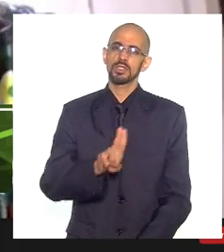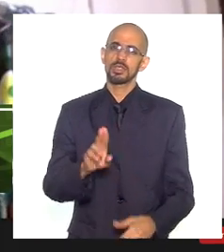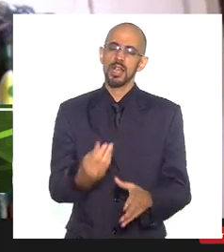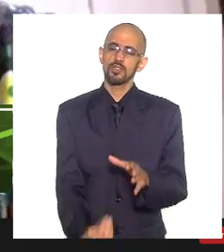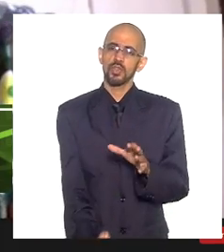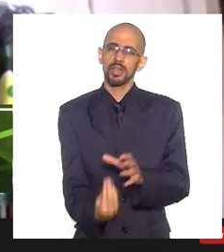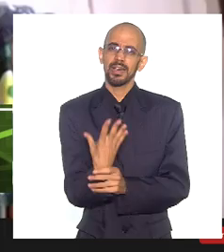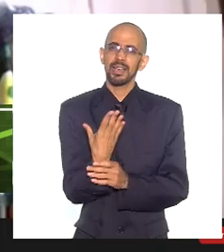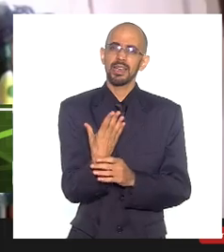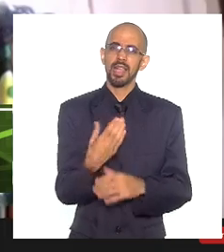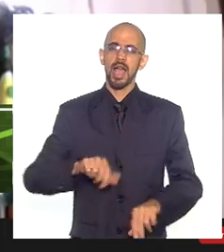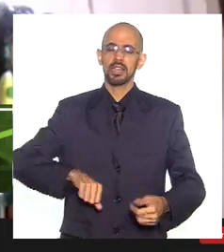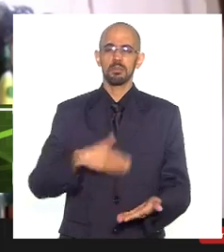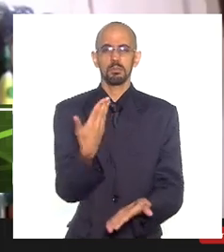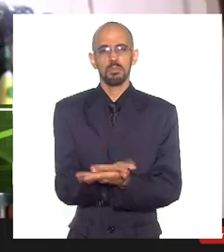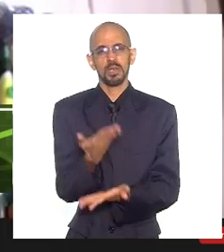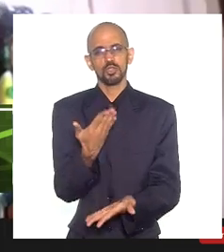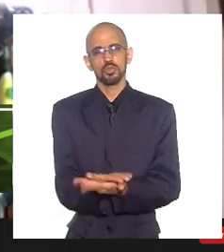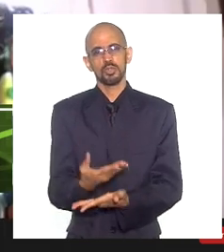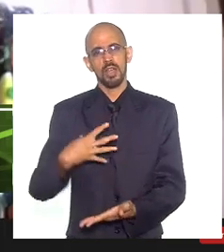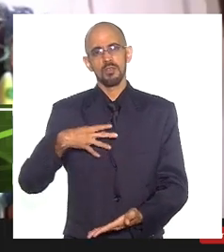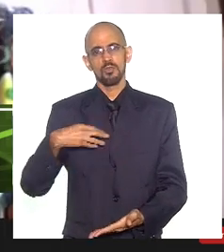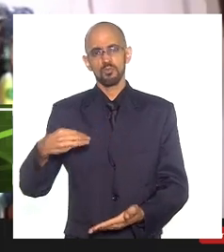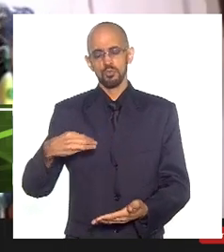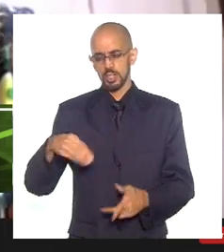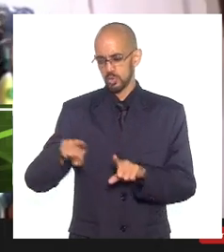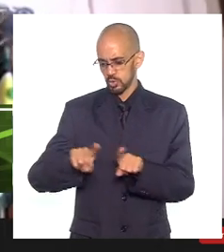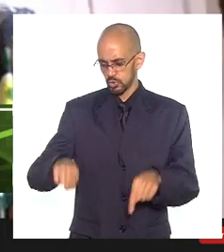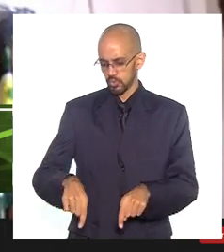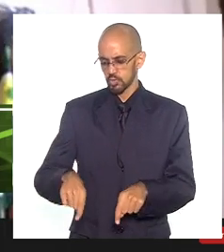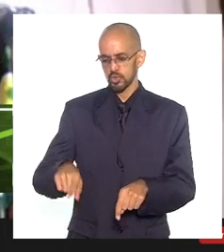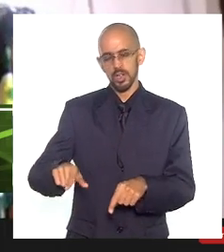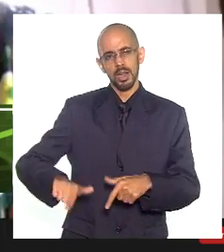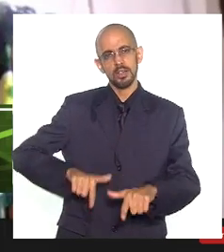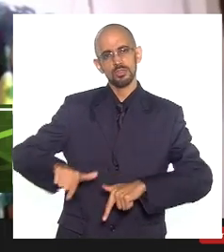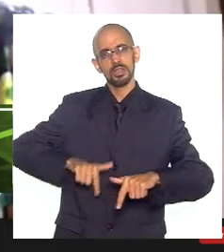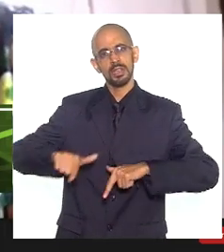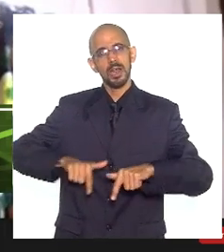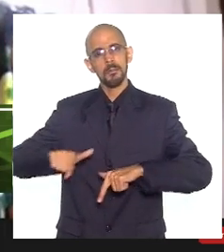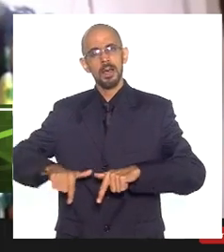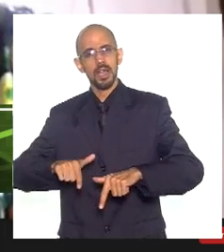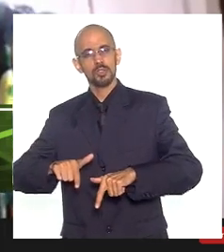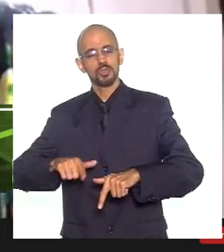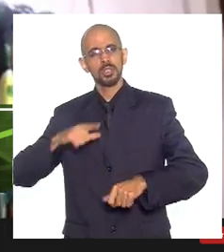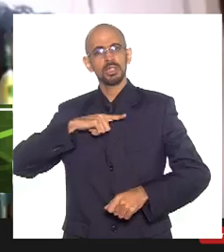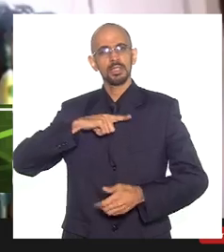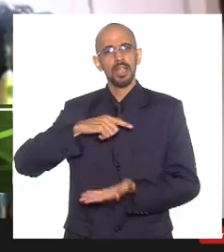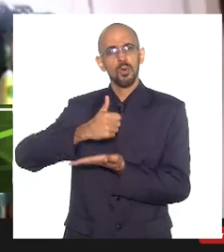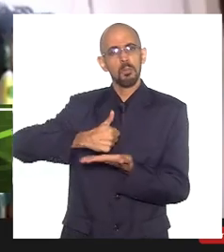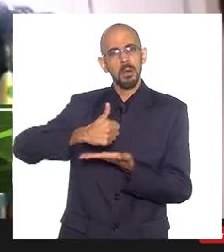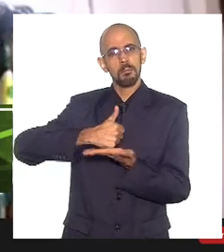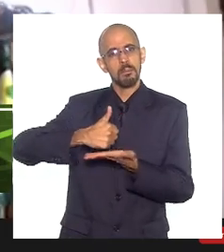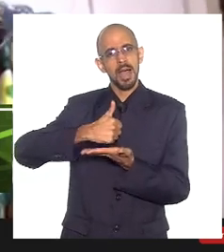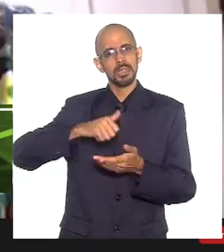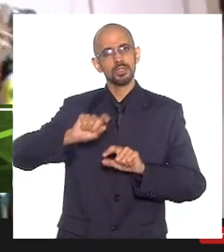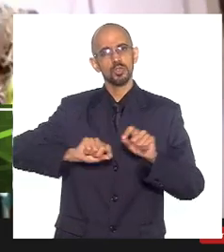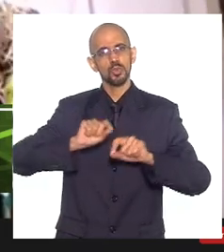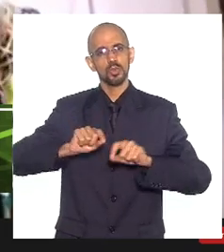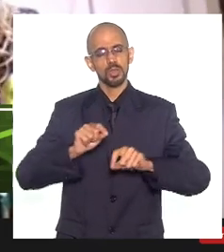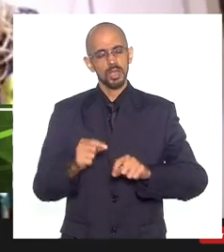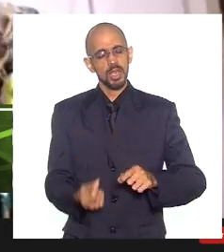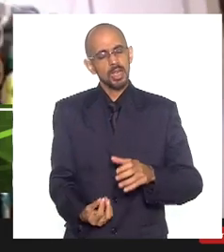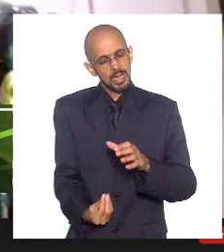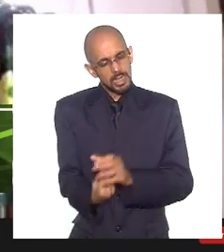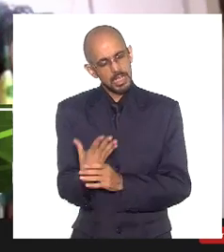estudar filhos da classe trabalhadora e que sempre teve na sua essência a necessidade de produzir